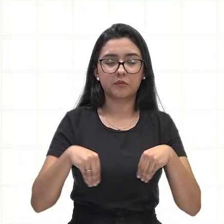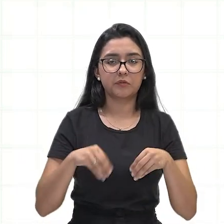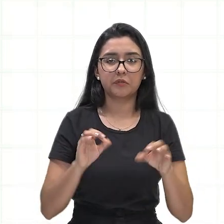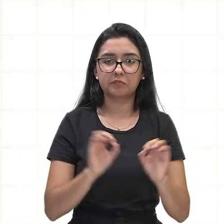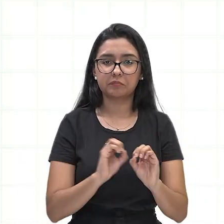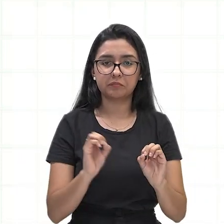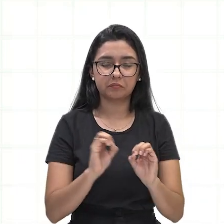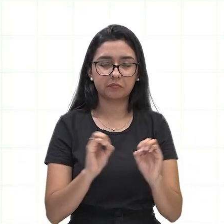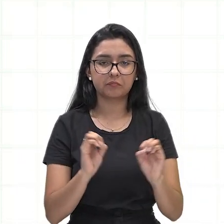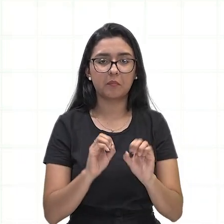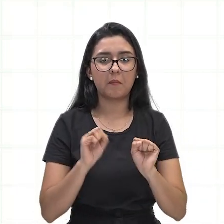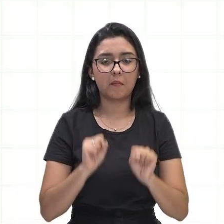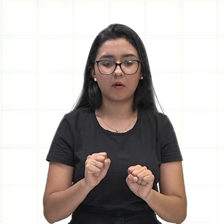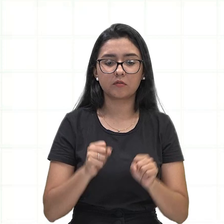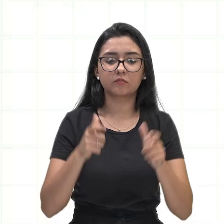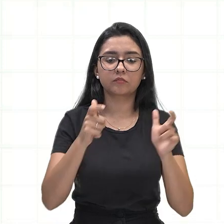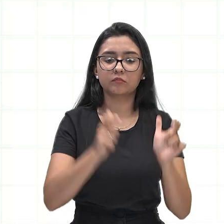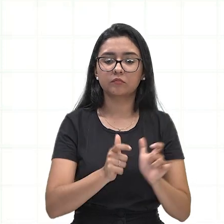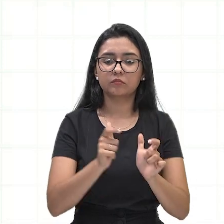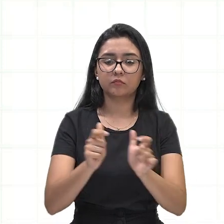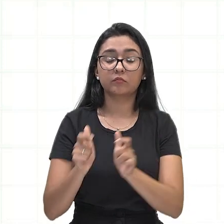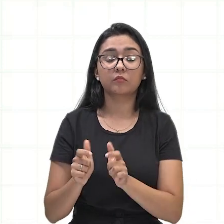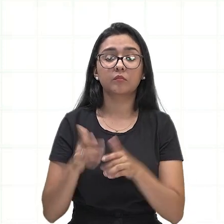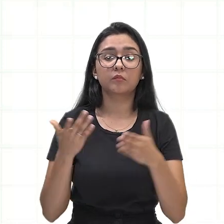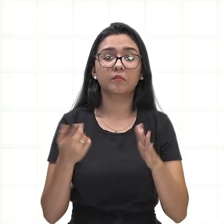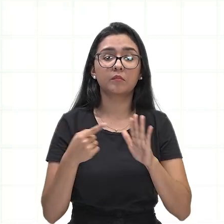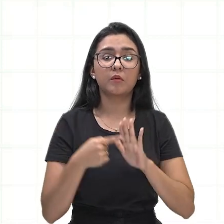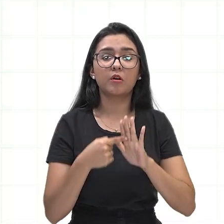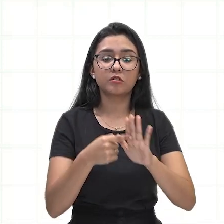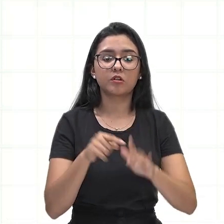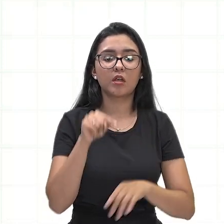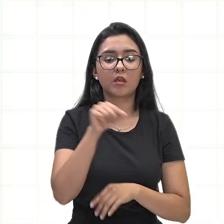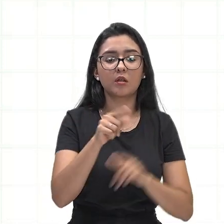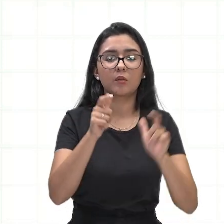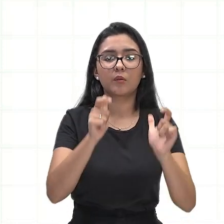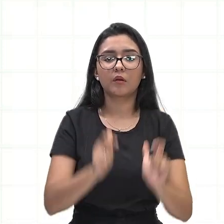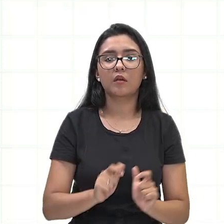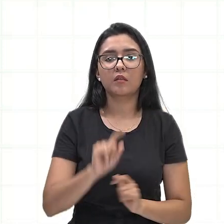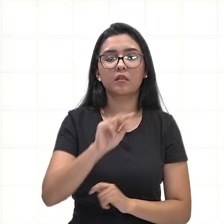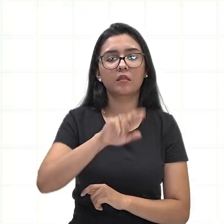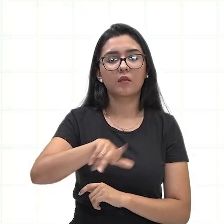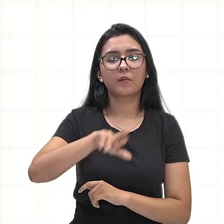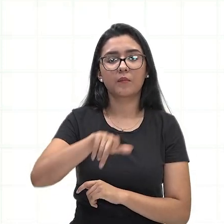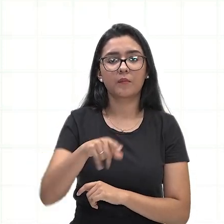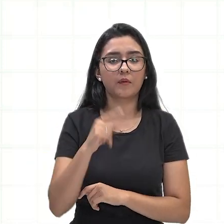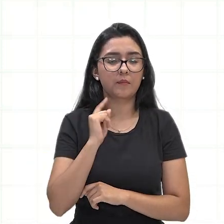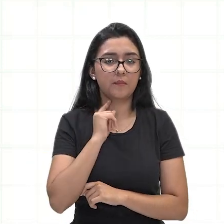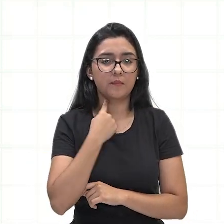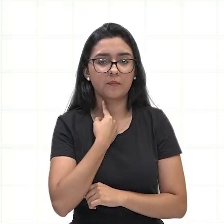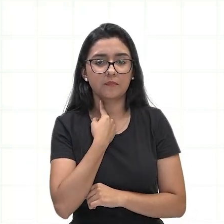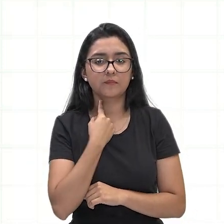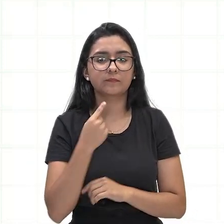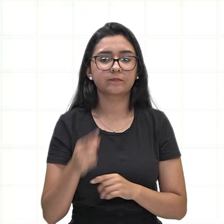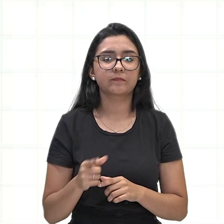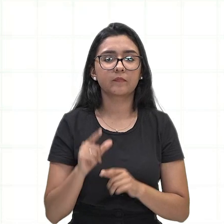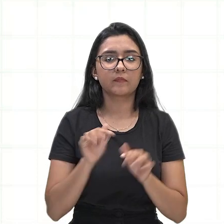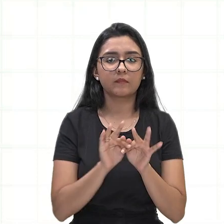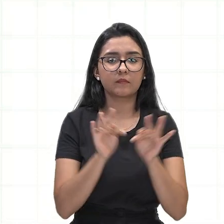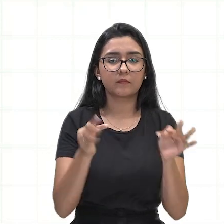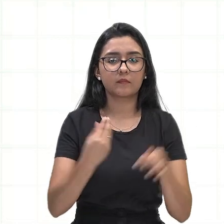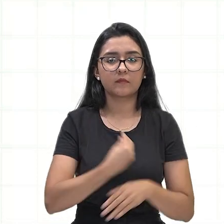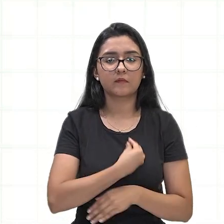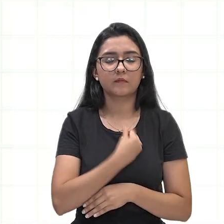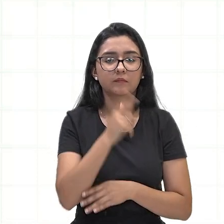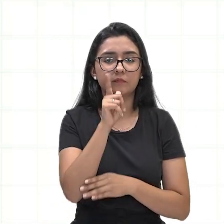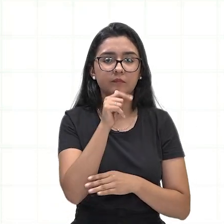ali no ambiente e ele pode indicar que aquele ambiente não é poluído, né? Então, são animais muito pequeninos que vivem no meio ali da